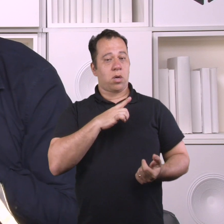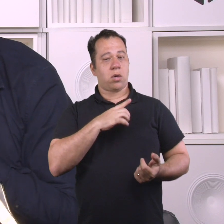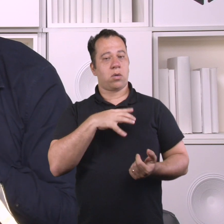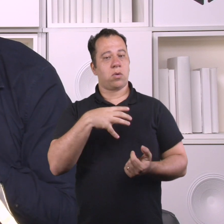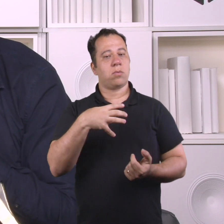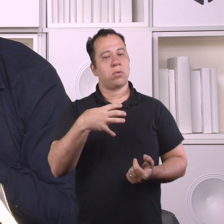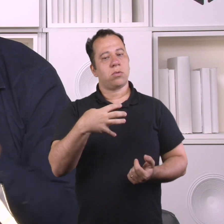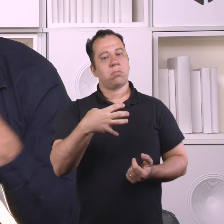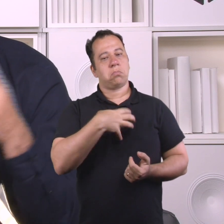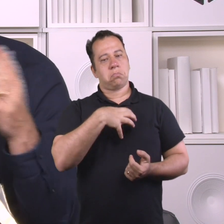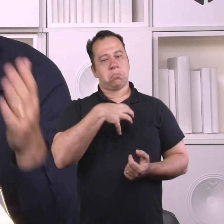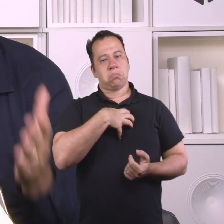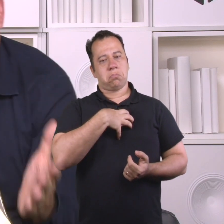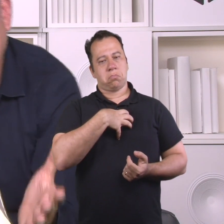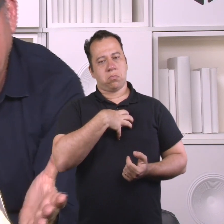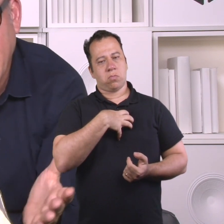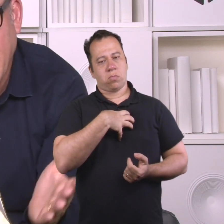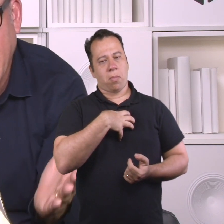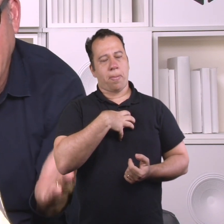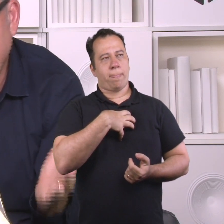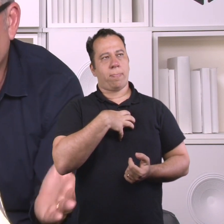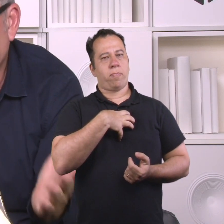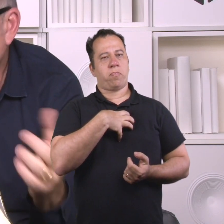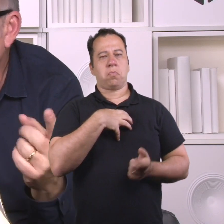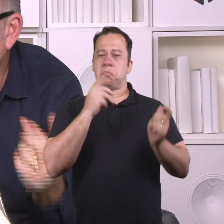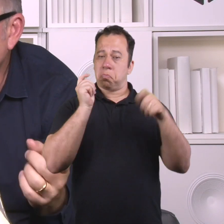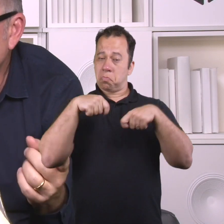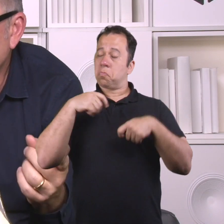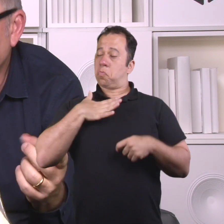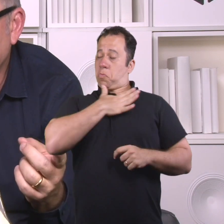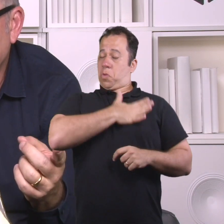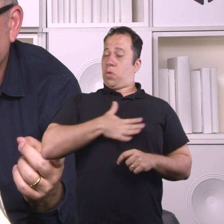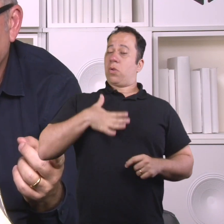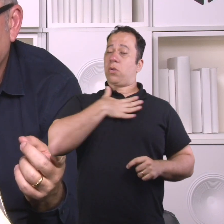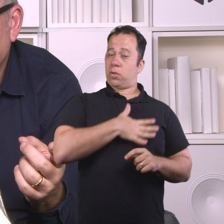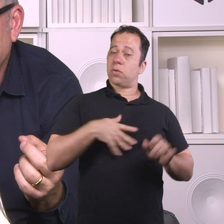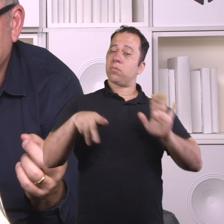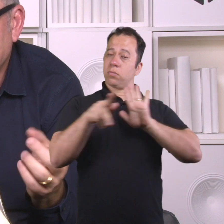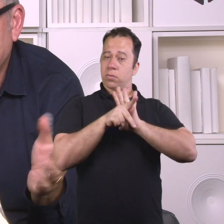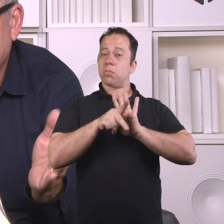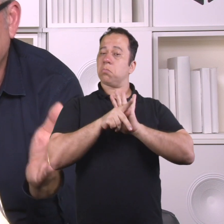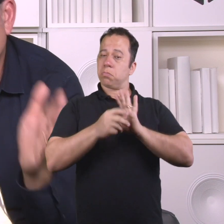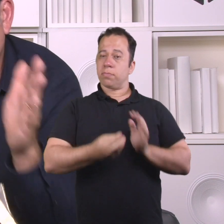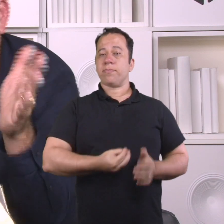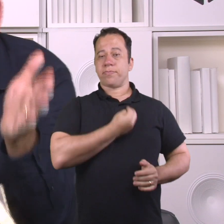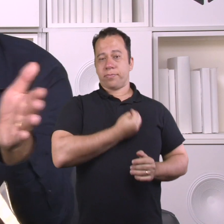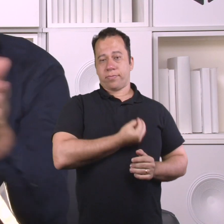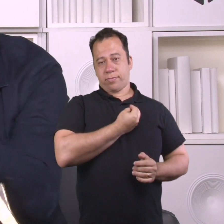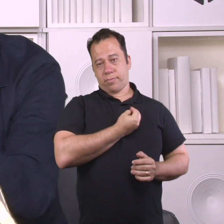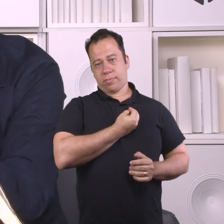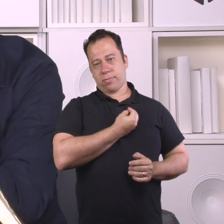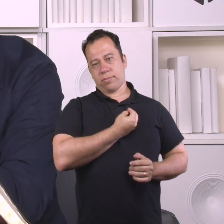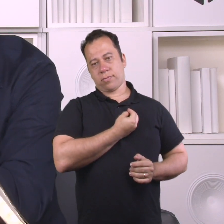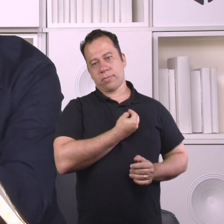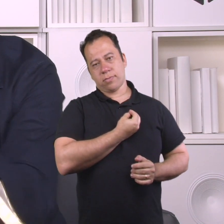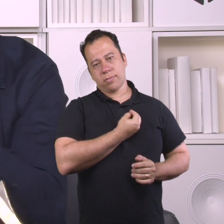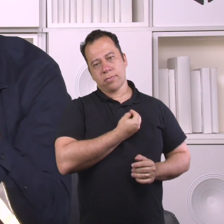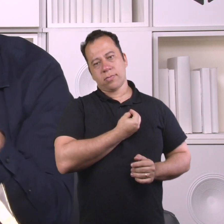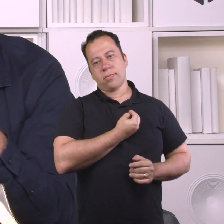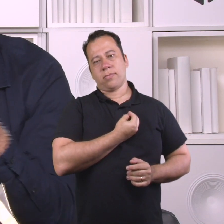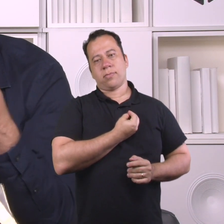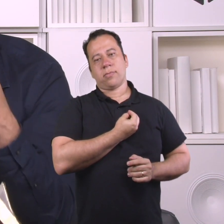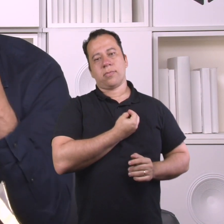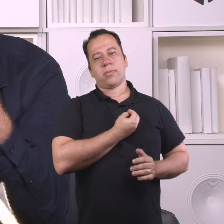satisfação. Isso é 1 Timóteo capítulo 6, os versículos de 17 em